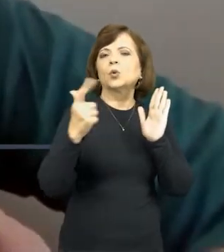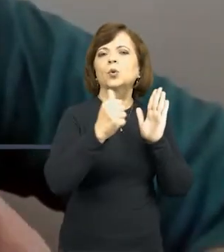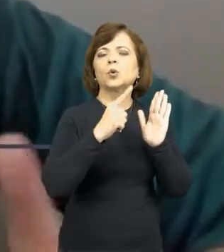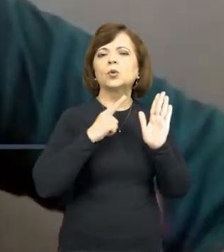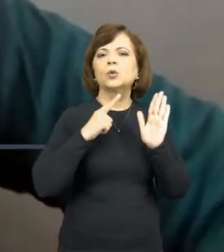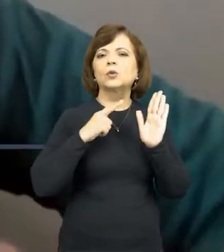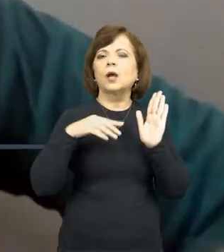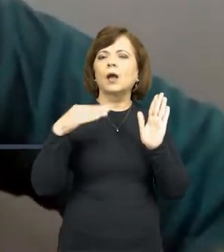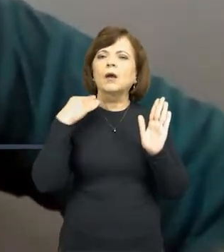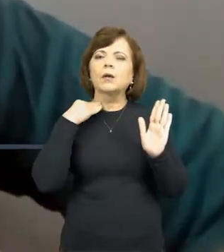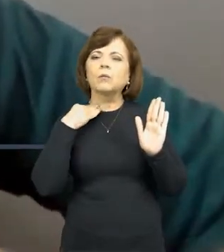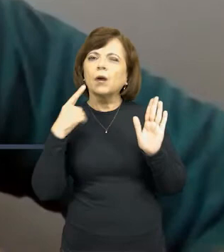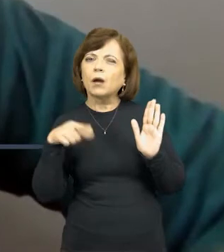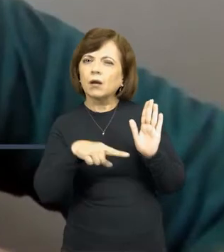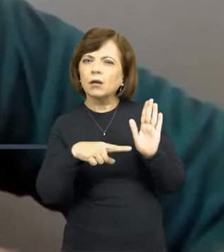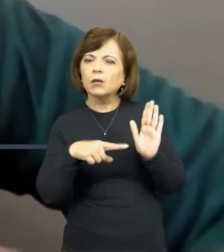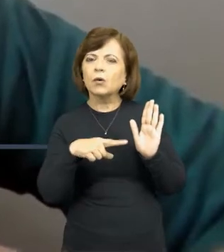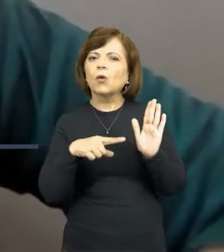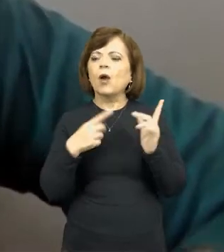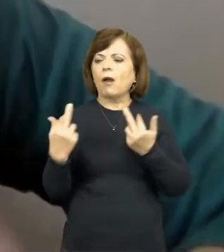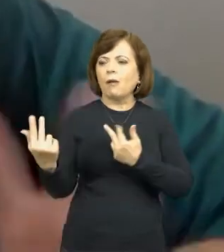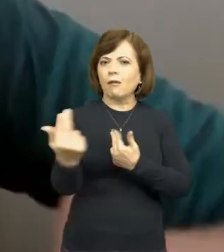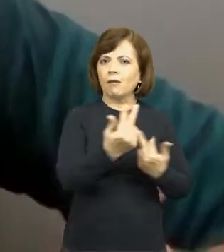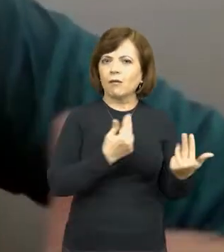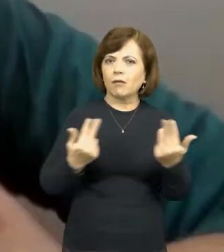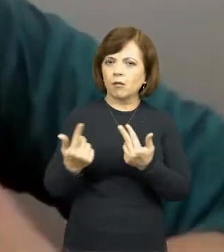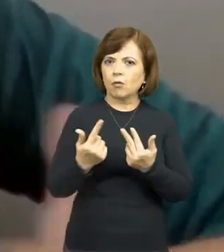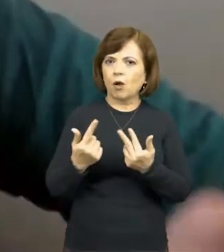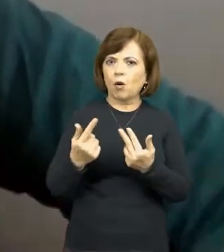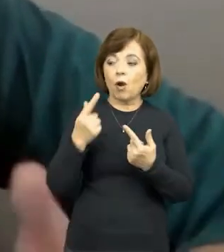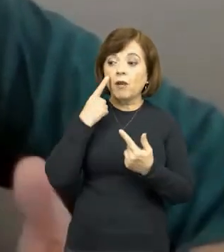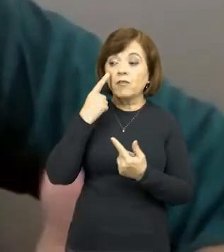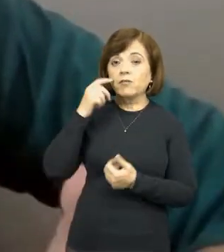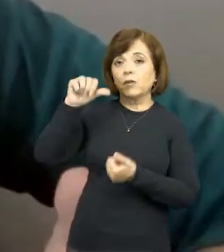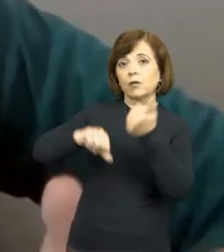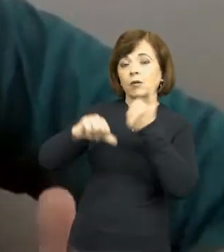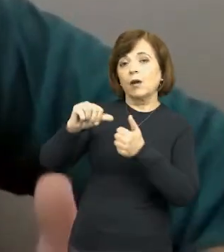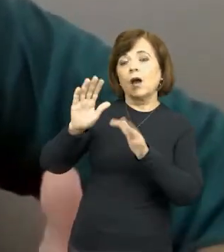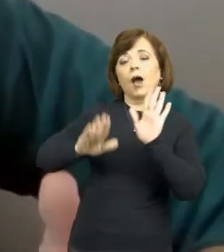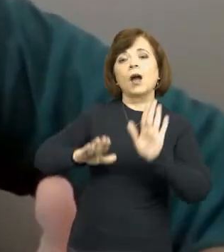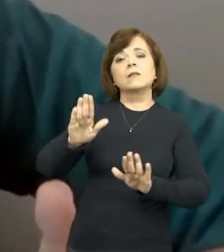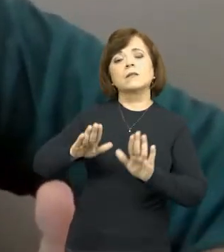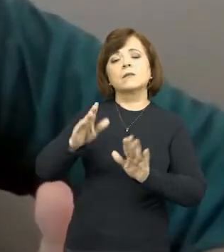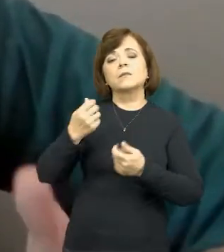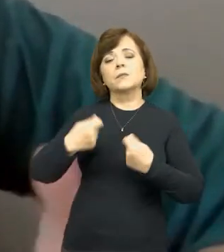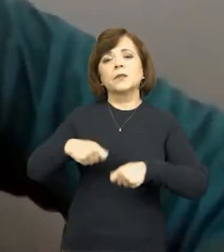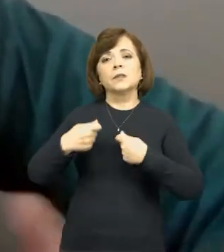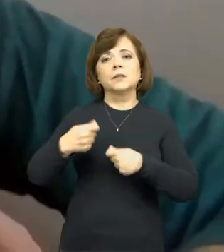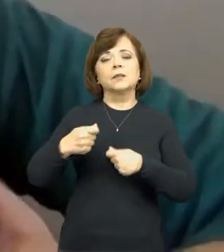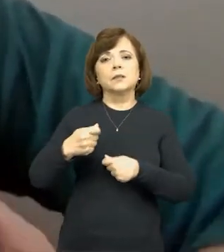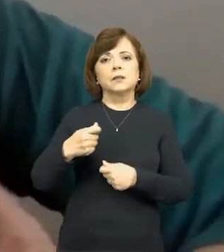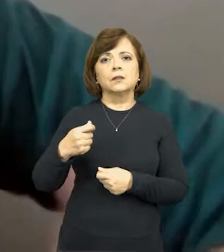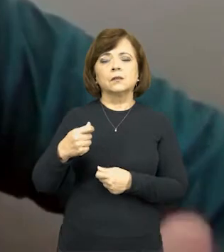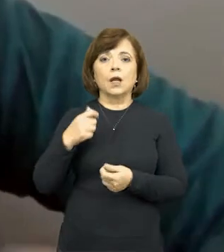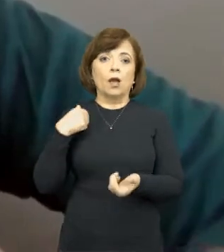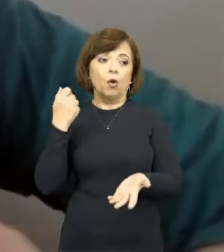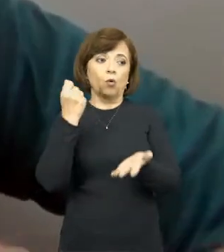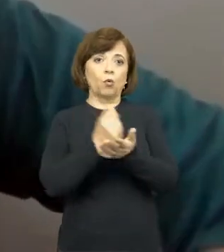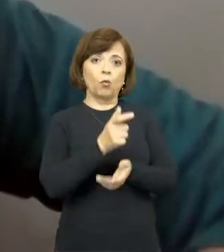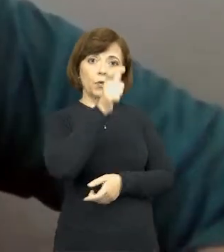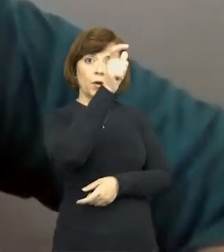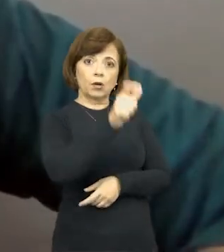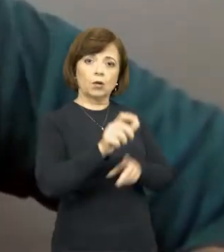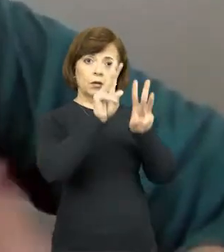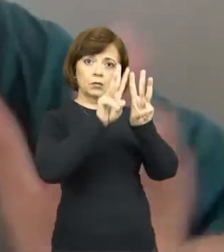produto bancário, eles têm esse mesmo contrato. E há casos em que a gente precisa realmente do número de reclamações. Se alguém nos diz, por exemplo, olha, eu comprei